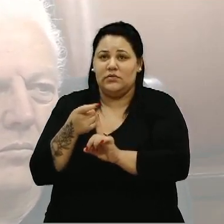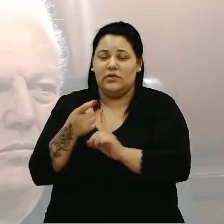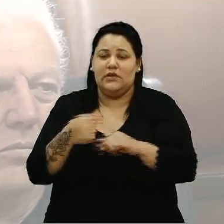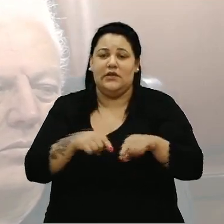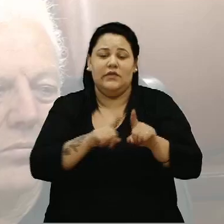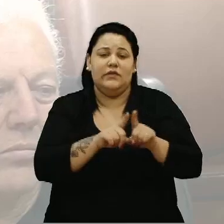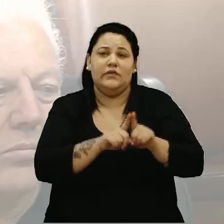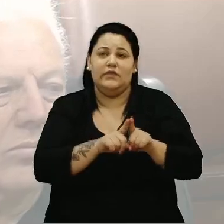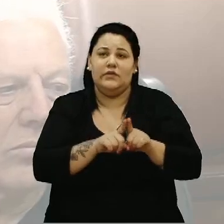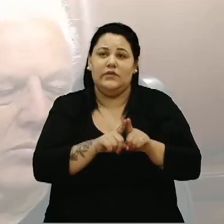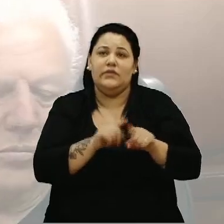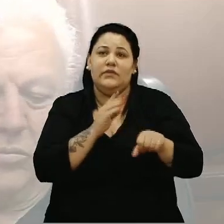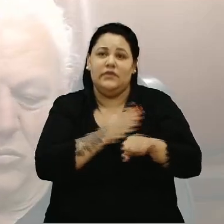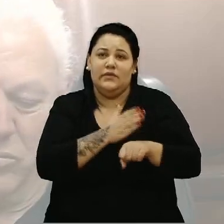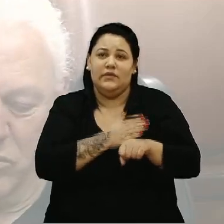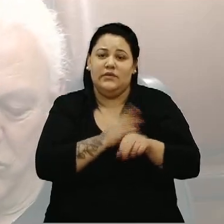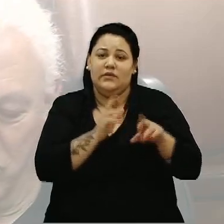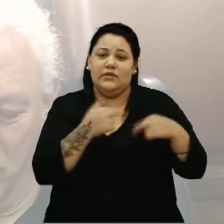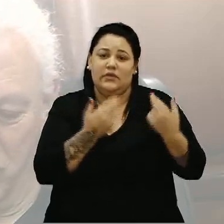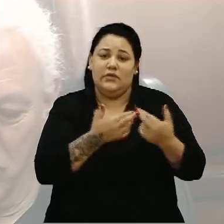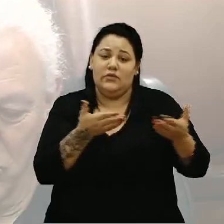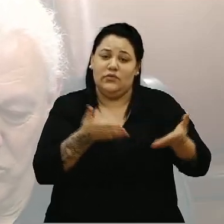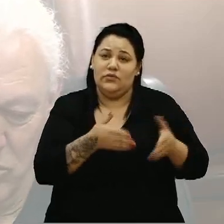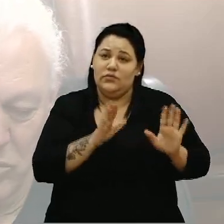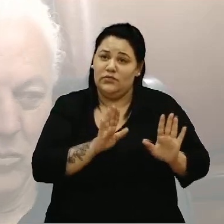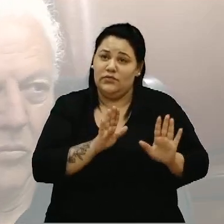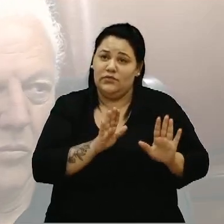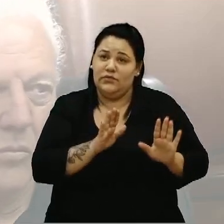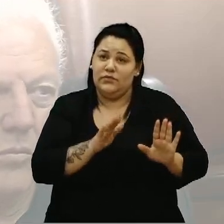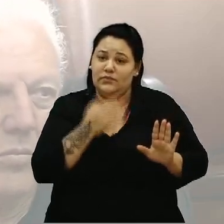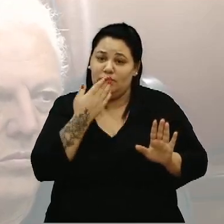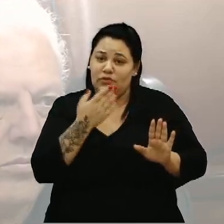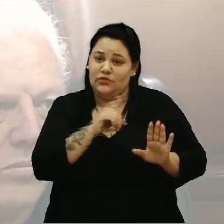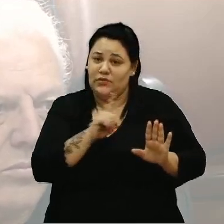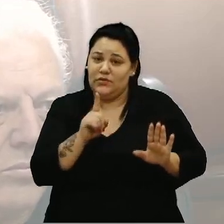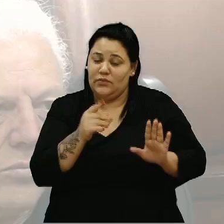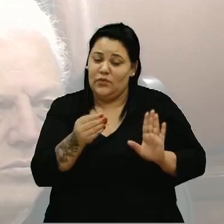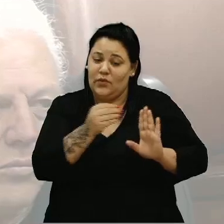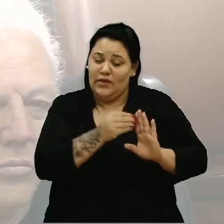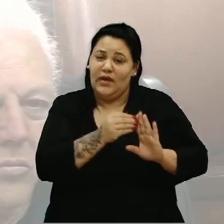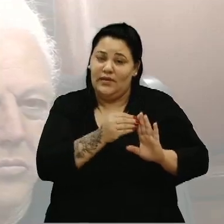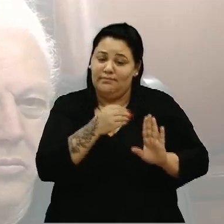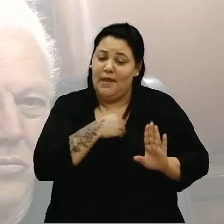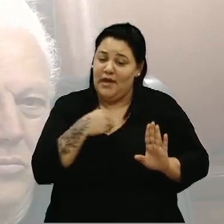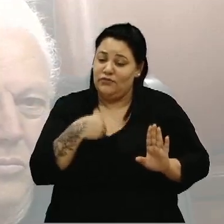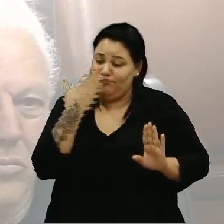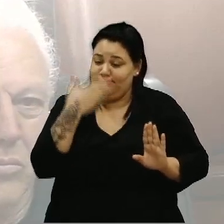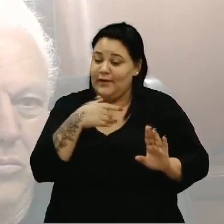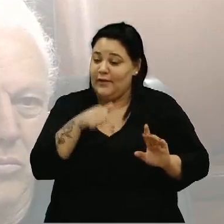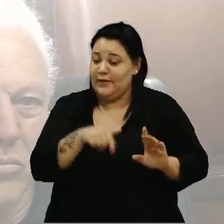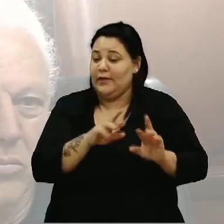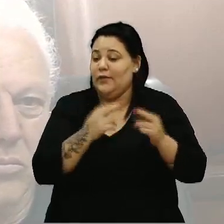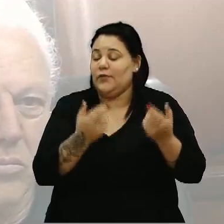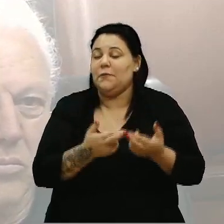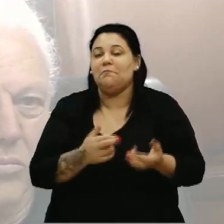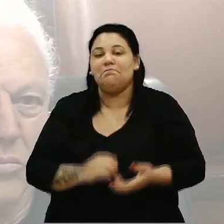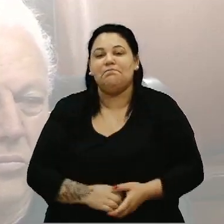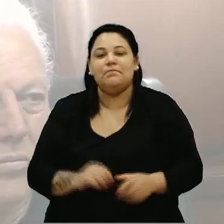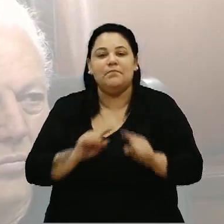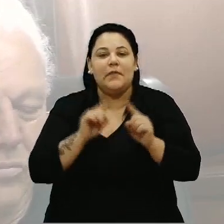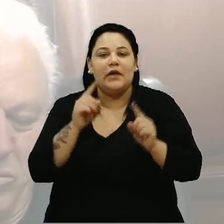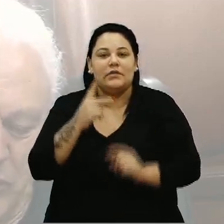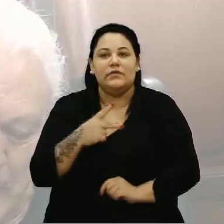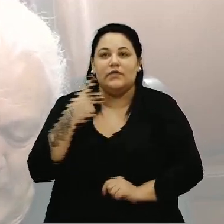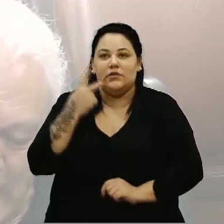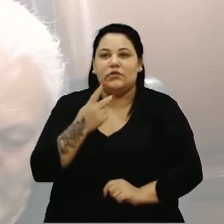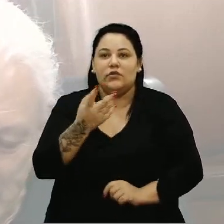Aí, espero que não coloquem atestado na sessão, né? Mas, vereadora, eu quero dizer que esse projeto em